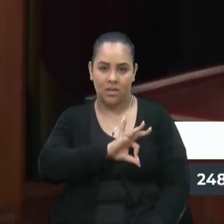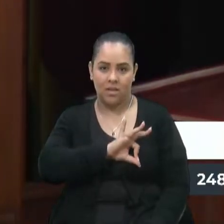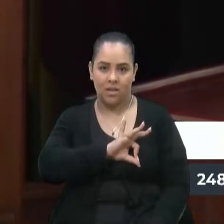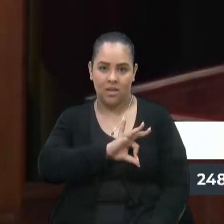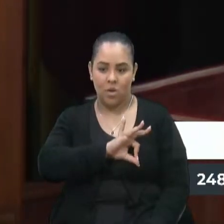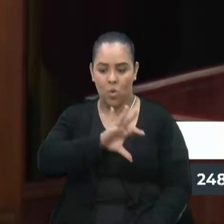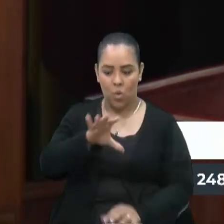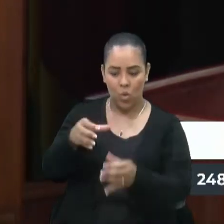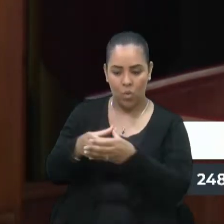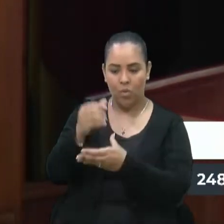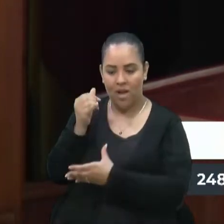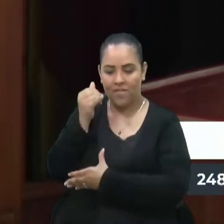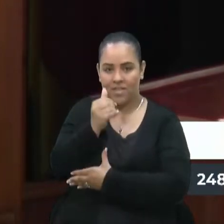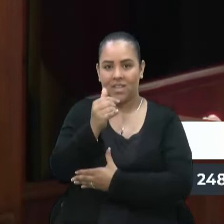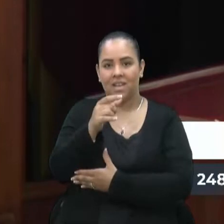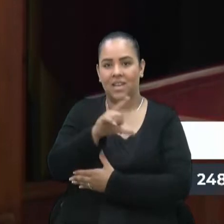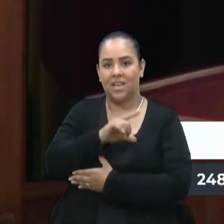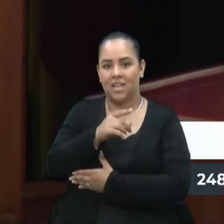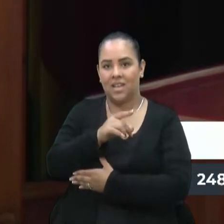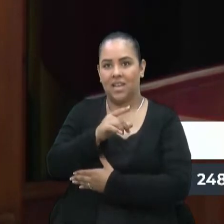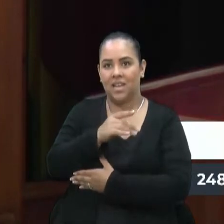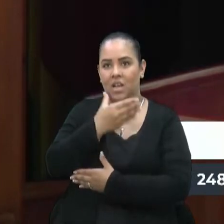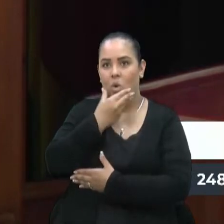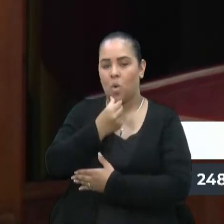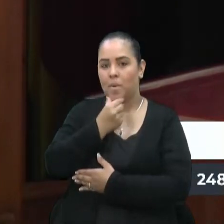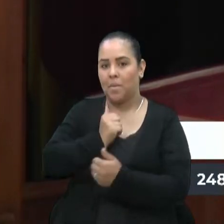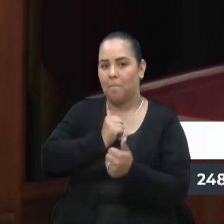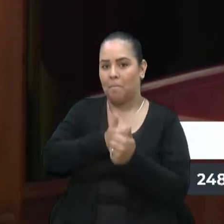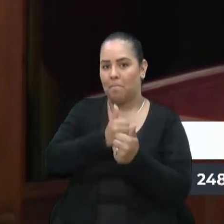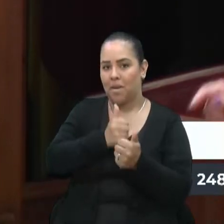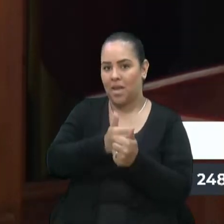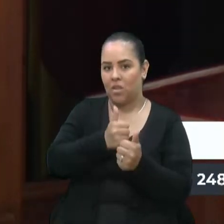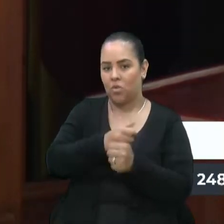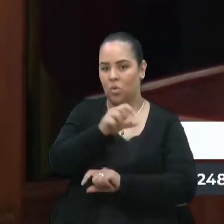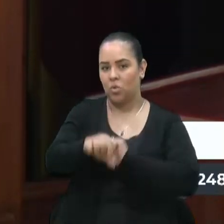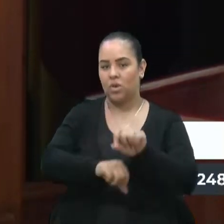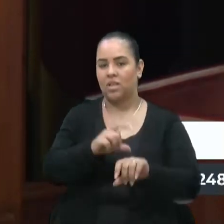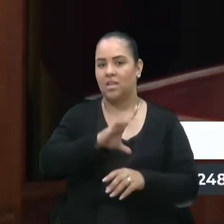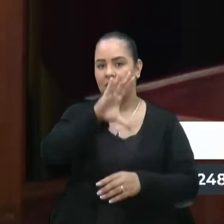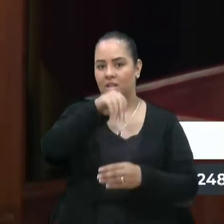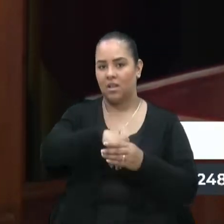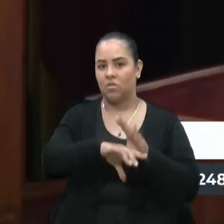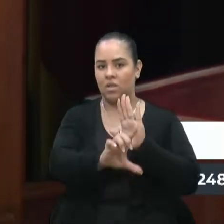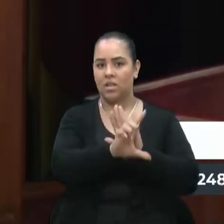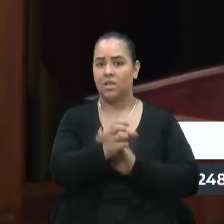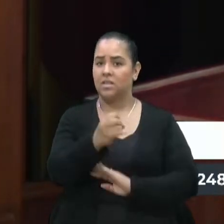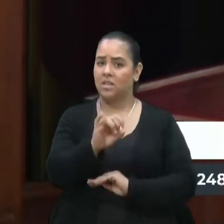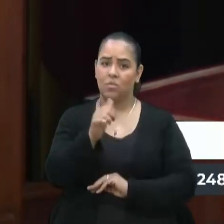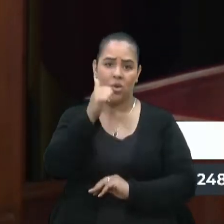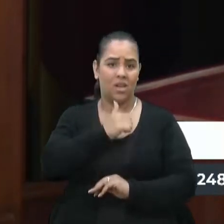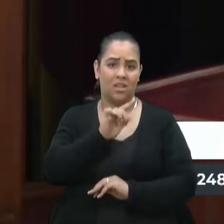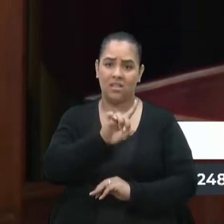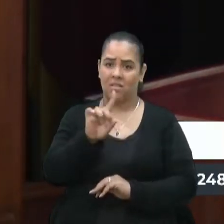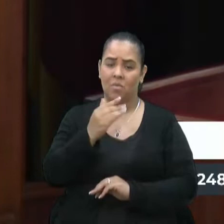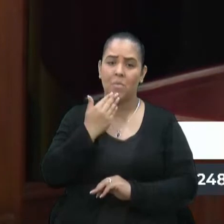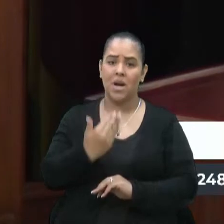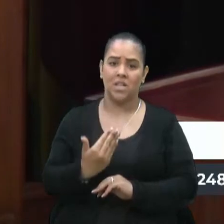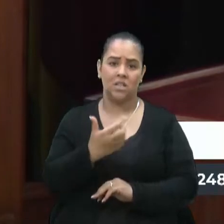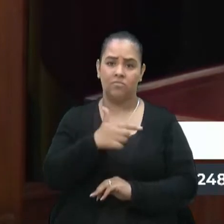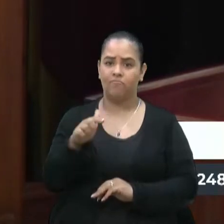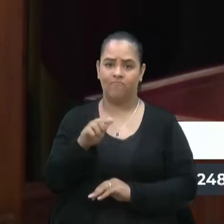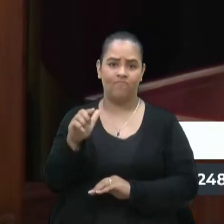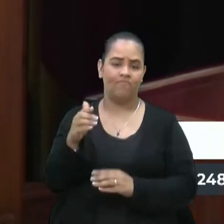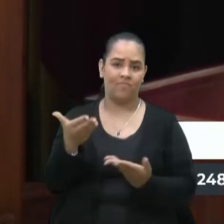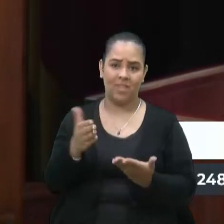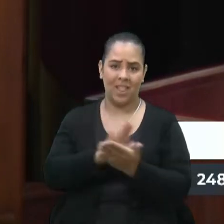é avisada que aquele agressor está descumprindo o que diz em lei. Só que se a mulher não pede a medida protetiva, ela não tem esse